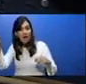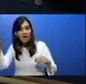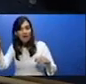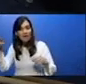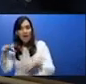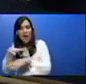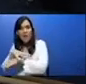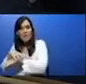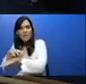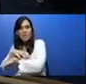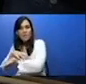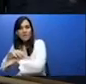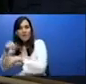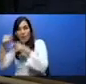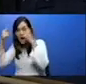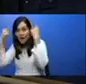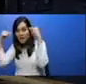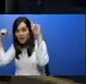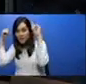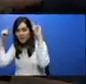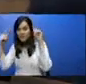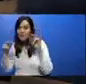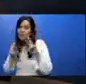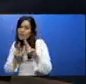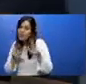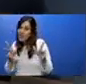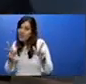Então, nós vamos estudar isso, ó.